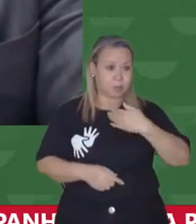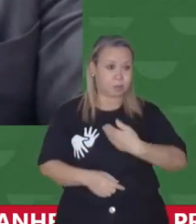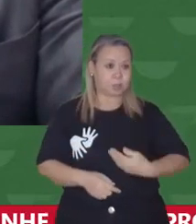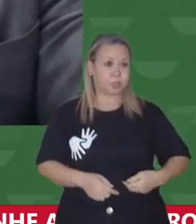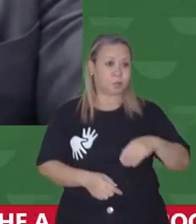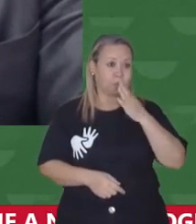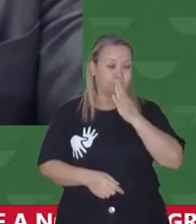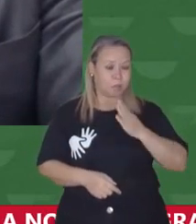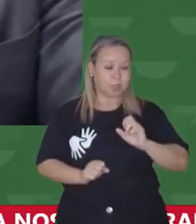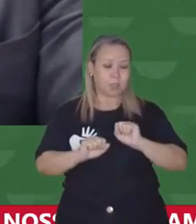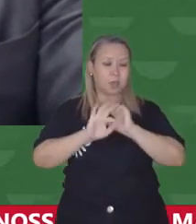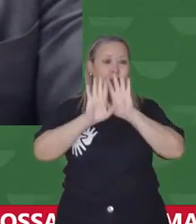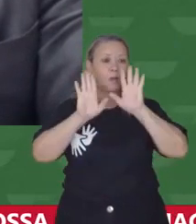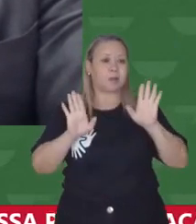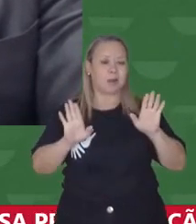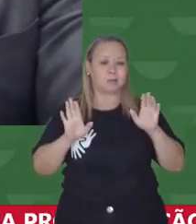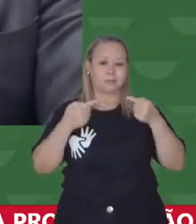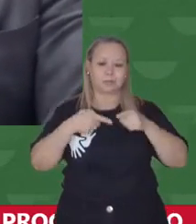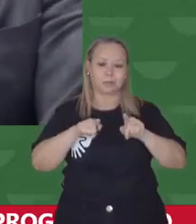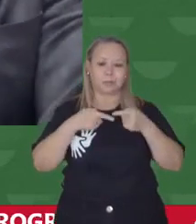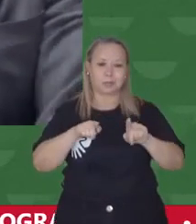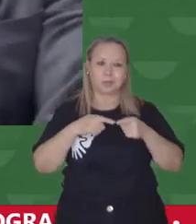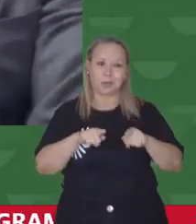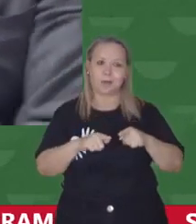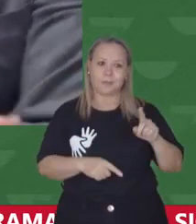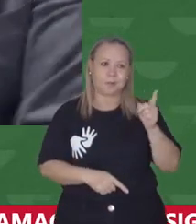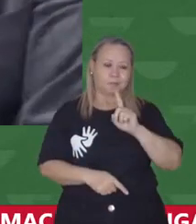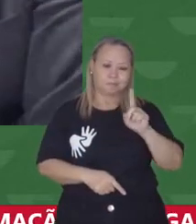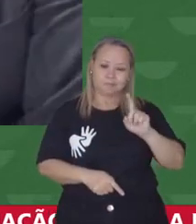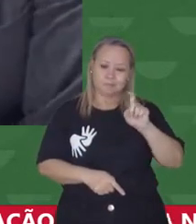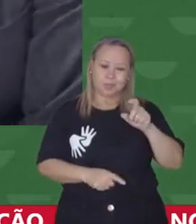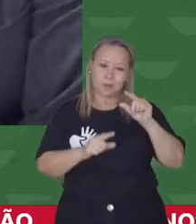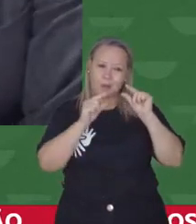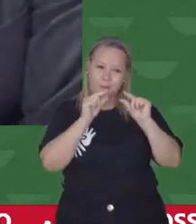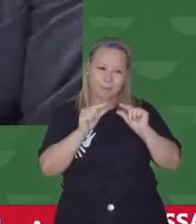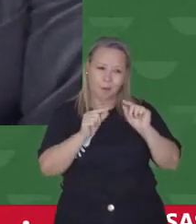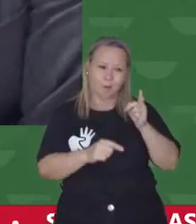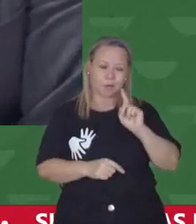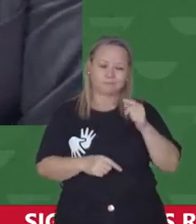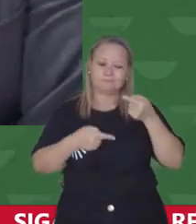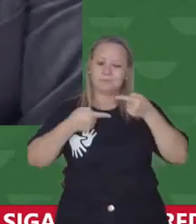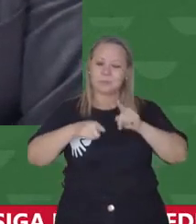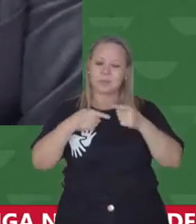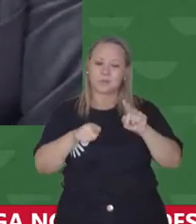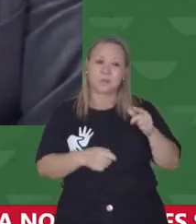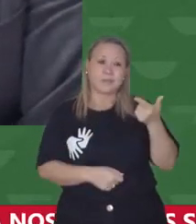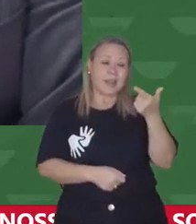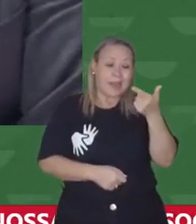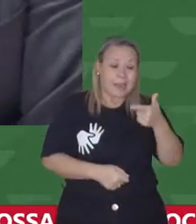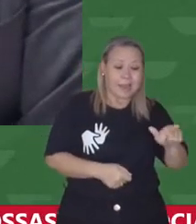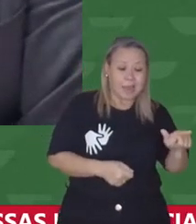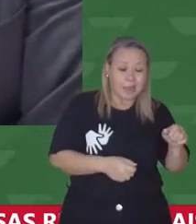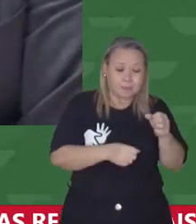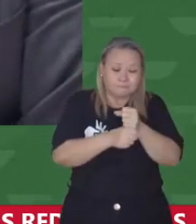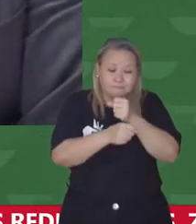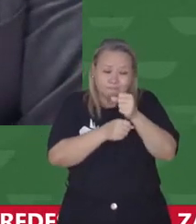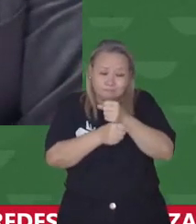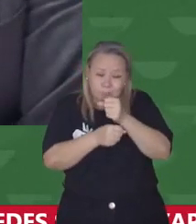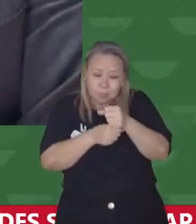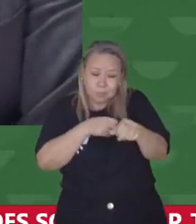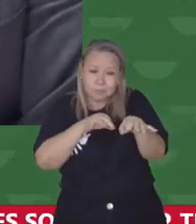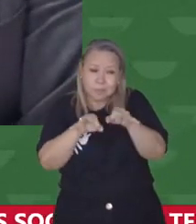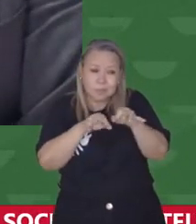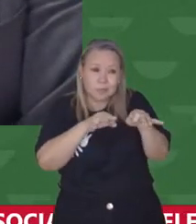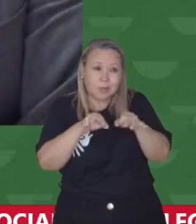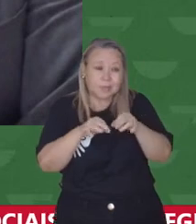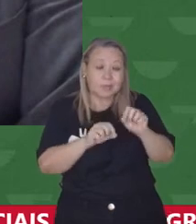Então, obviamente, o desafio não é pequeno. E o desafio de você reconstruir o que foi